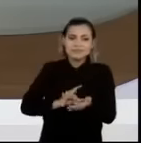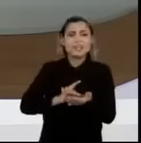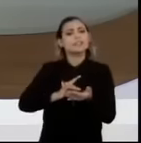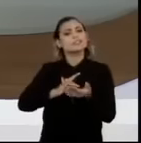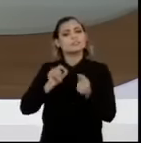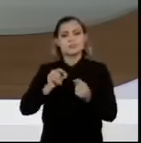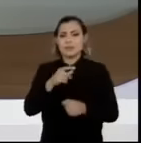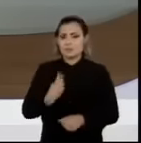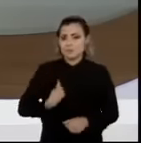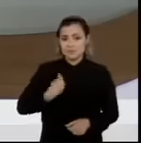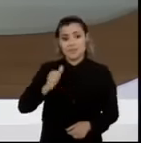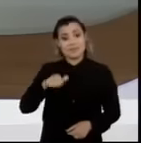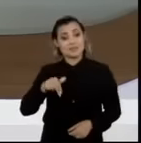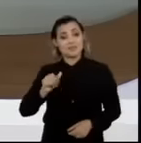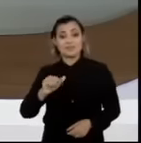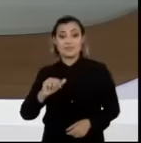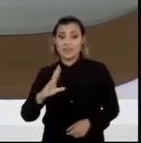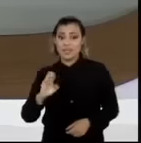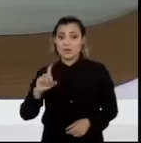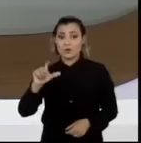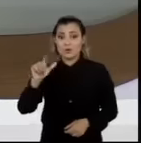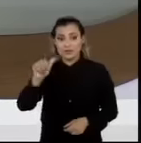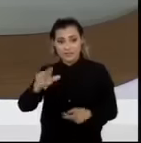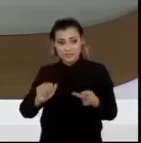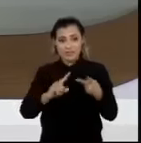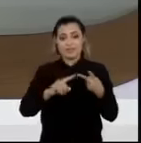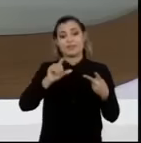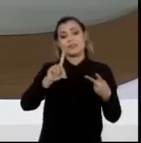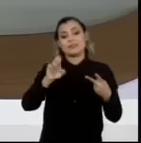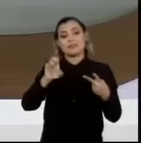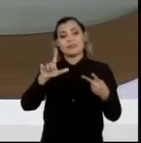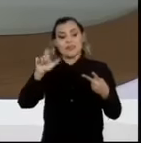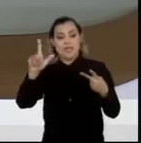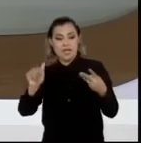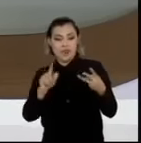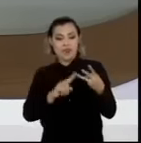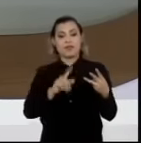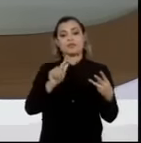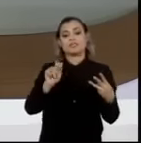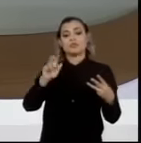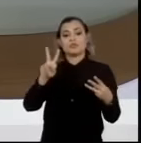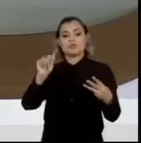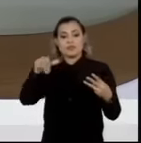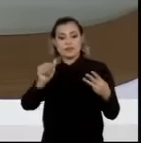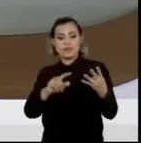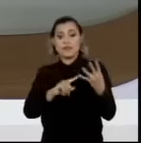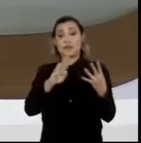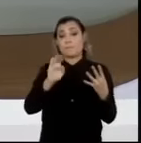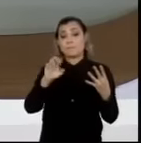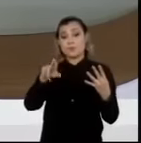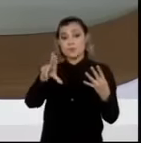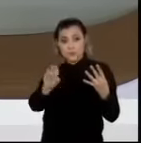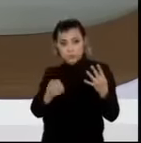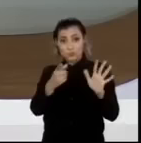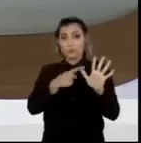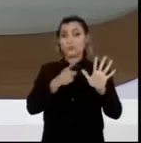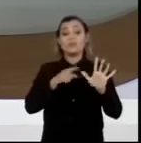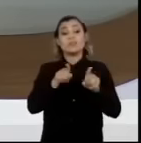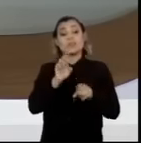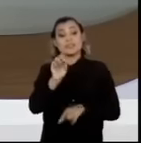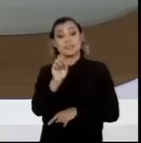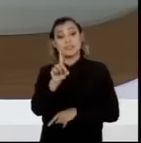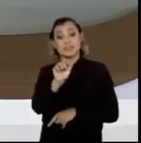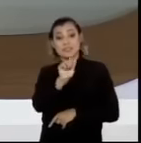enfática a presença da Ana Carolina Amaral, da Daniela Chiaretti, da Giovana Girardi, do Bruno Blecher e do